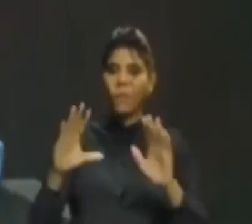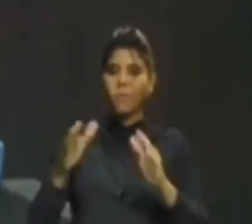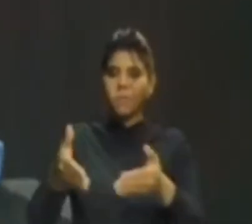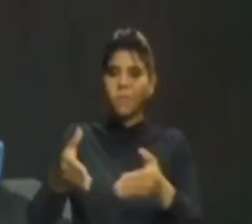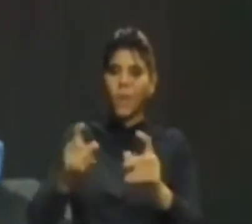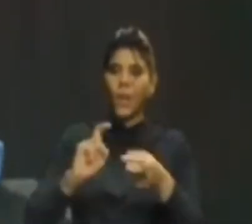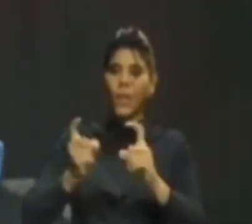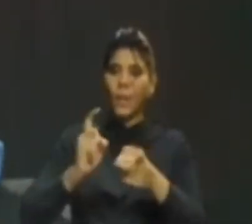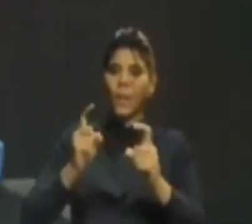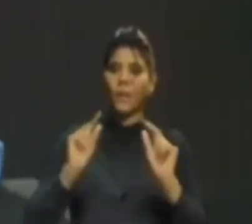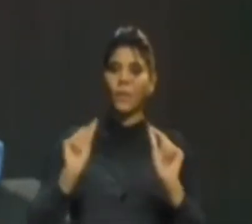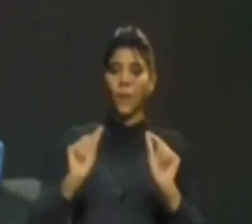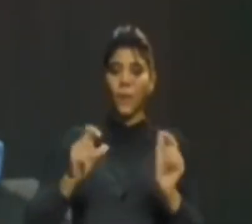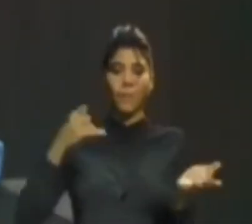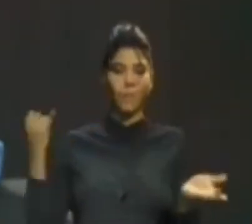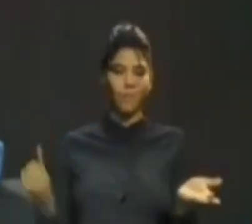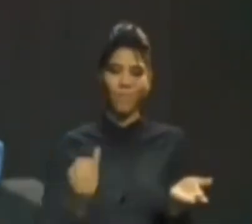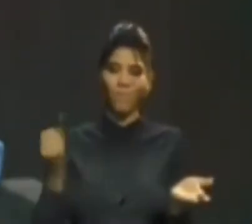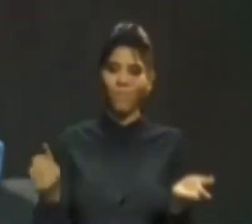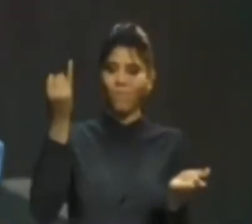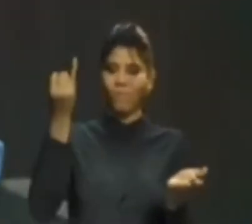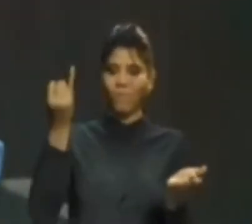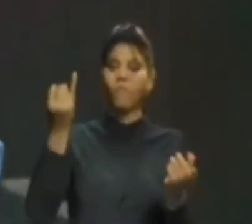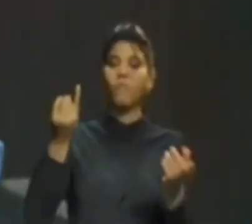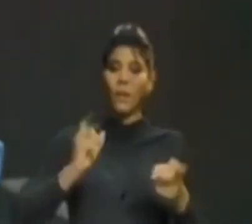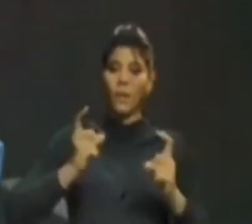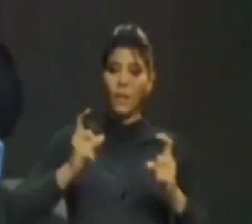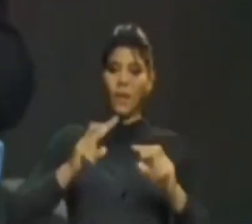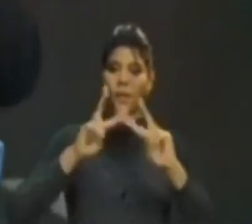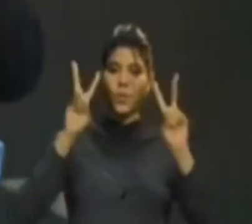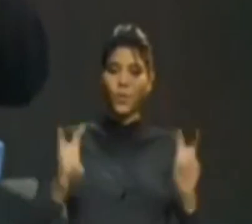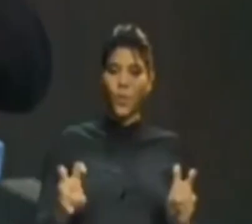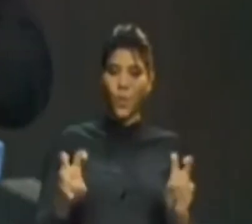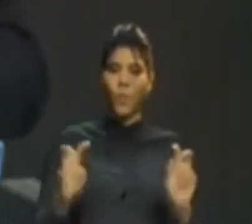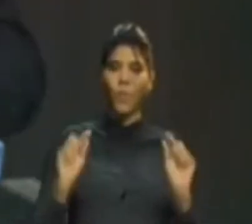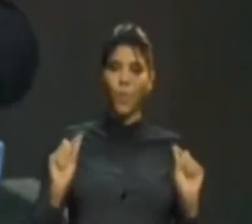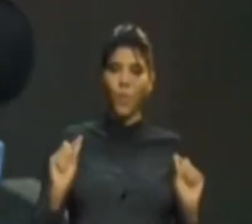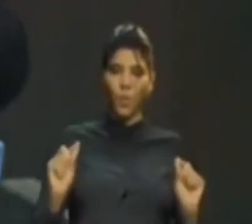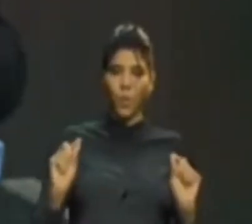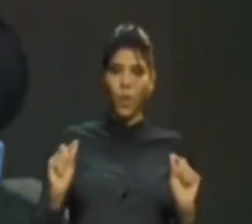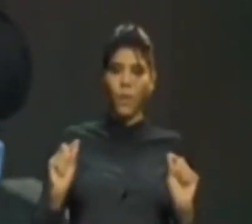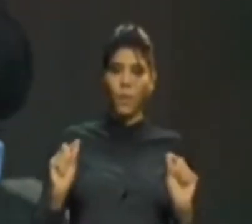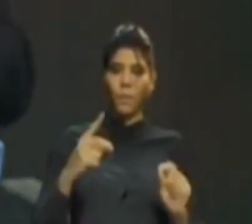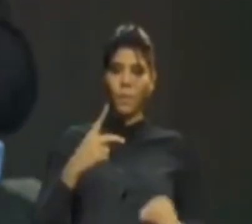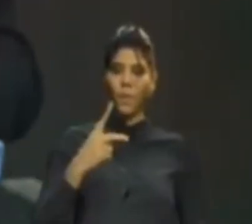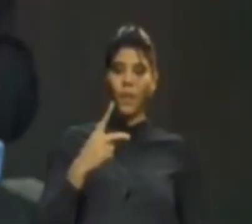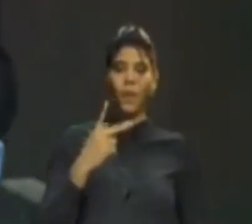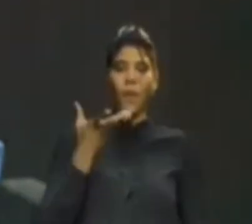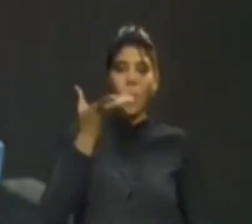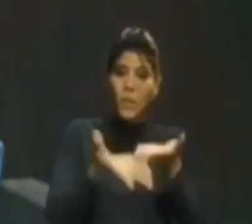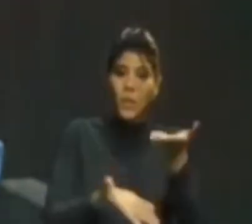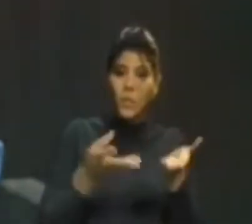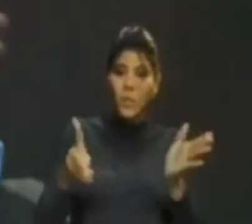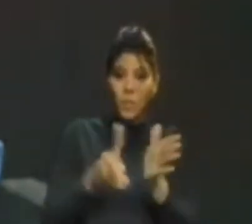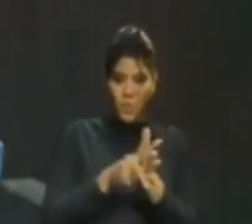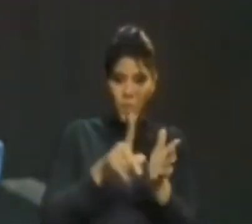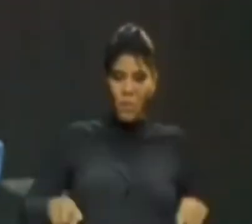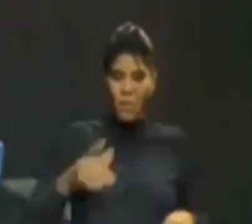debate da máxima importância é o debate sobre o rol dos procedimentos cobertos por planos de saúde